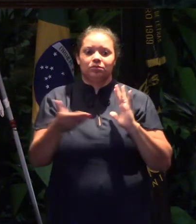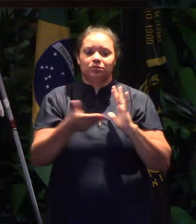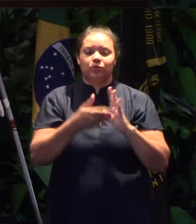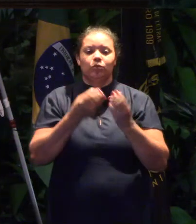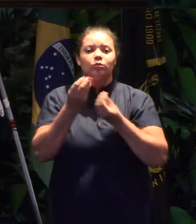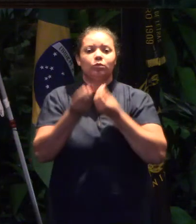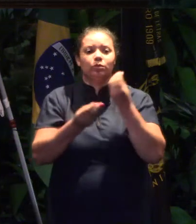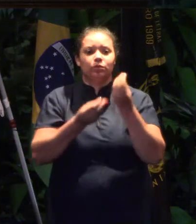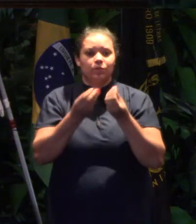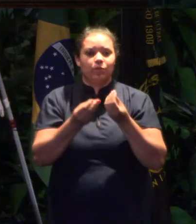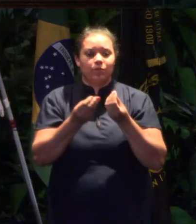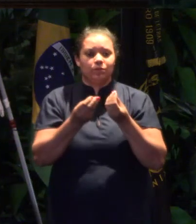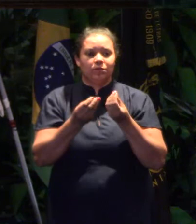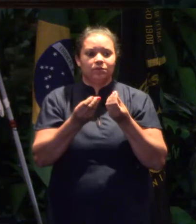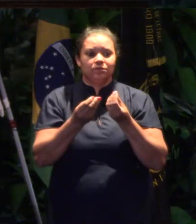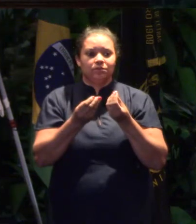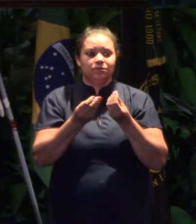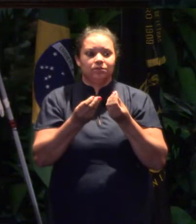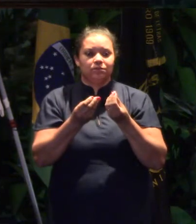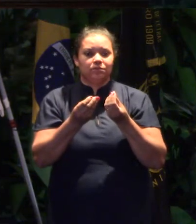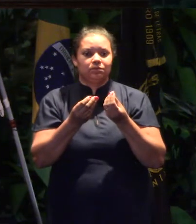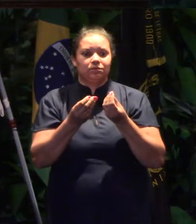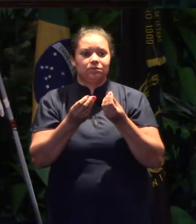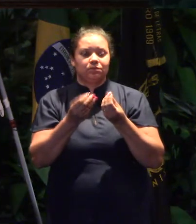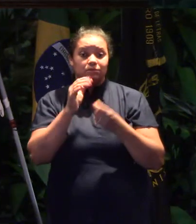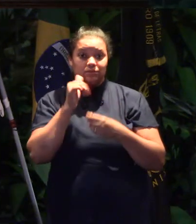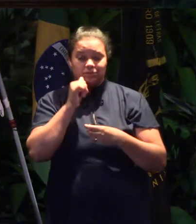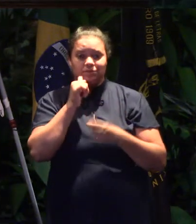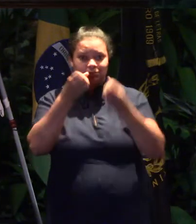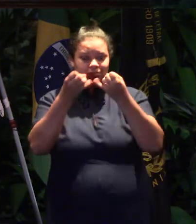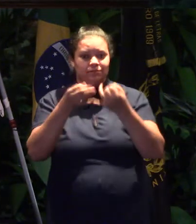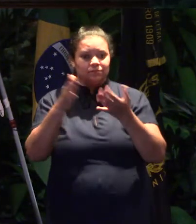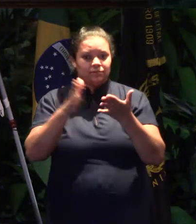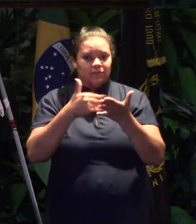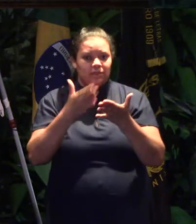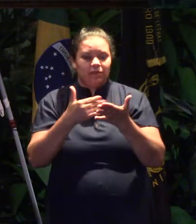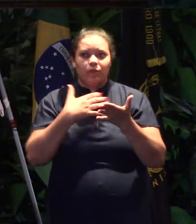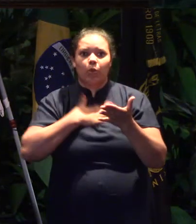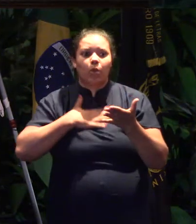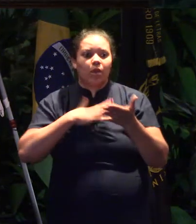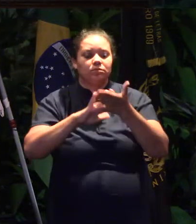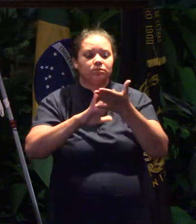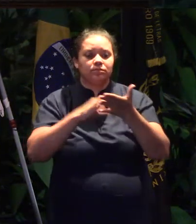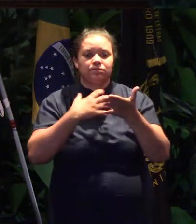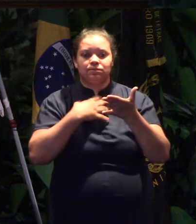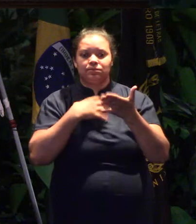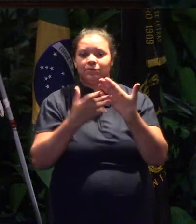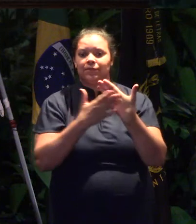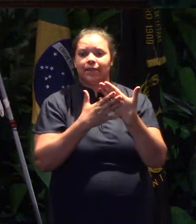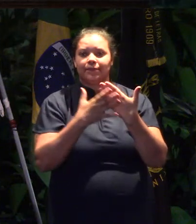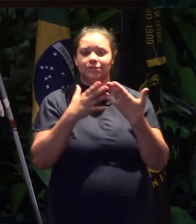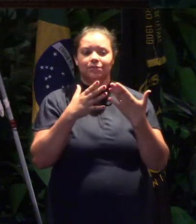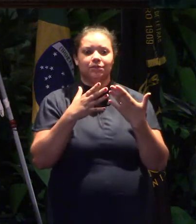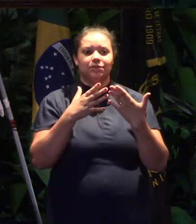como a Luciana falando dos livros, que eu gosto de tocar em livros, gosto, né? Eu acho o